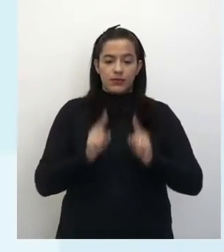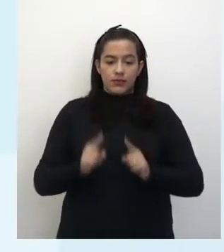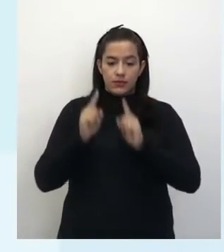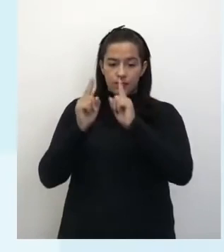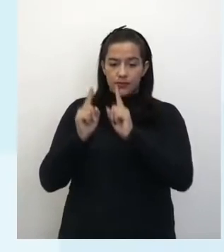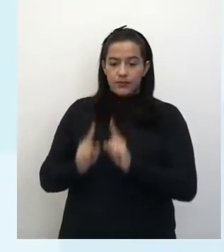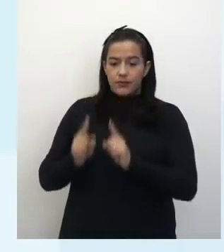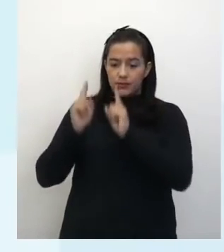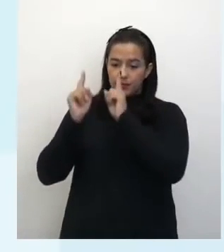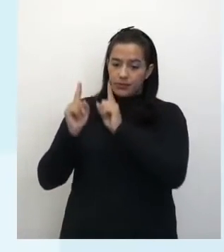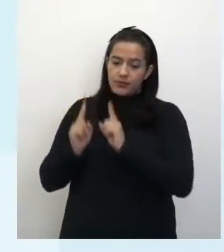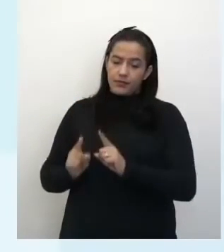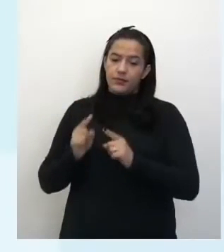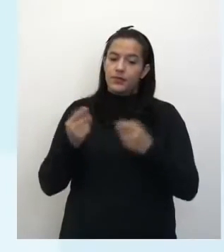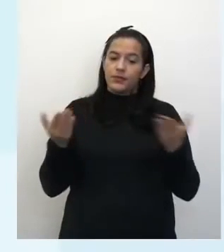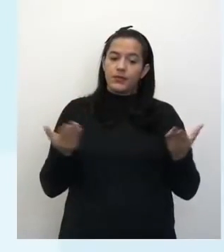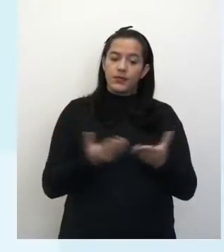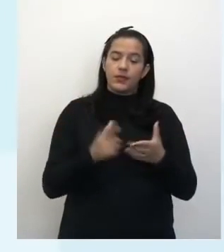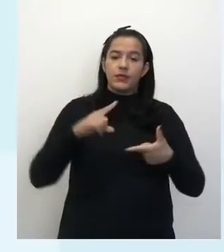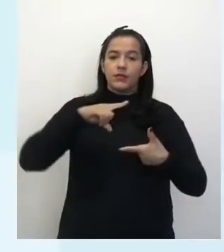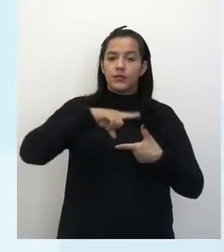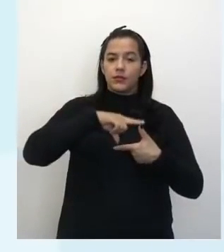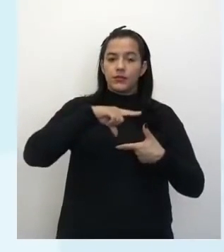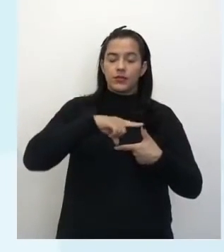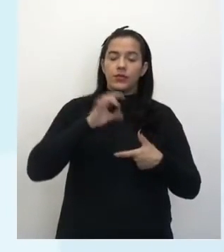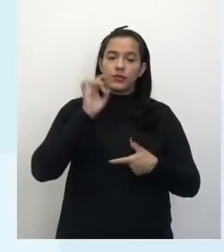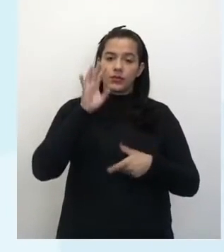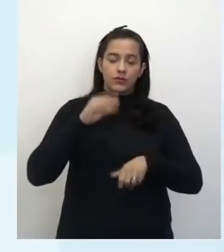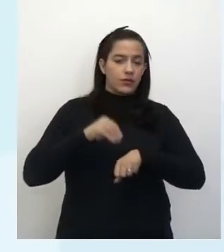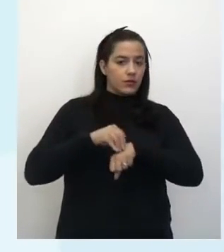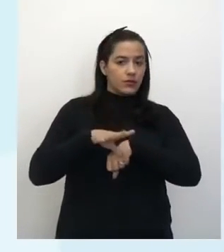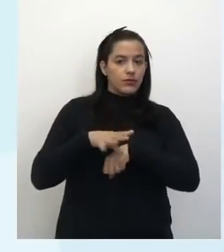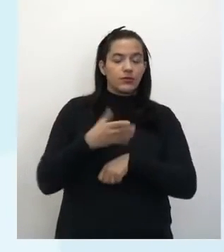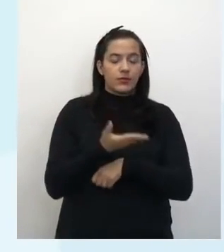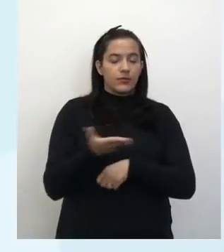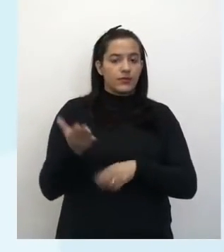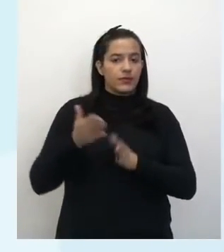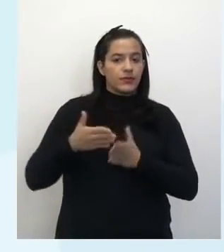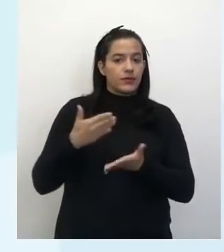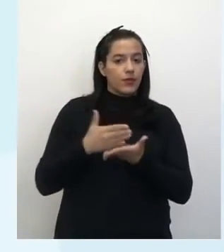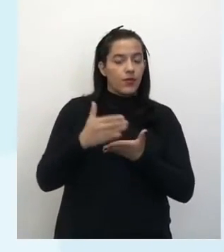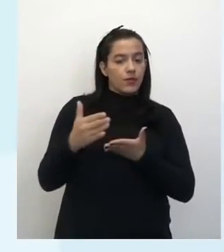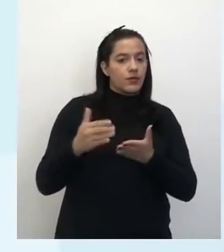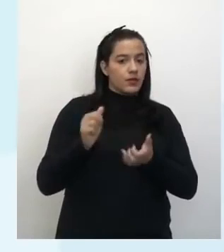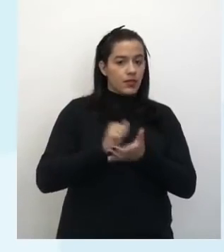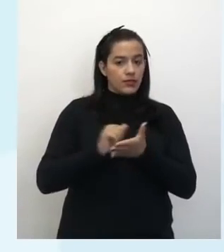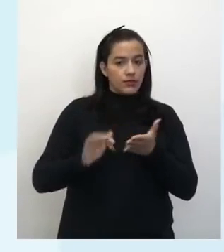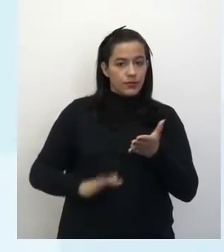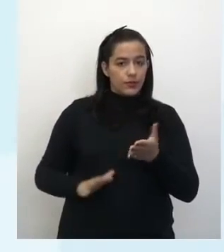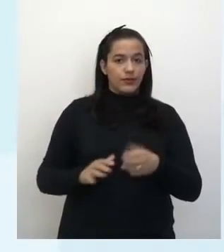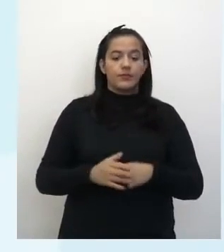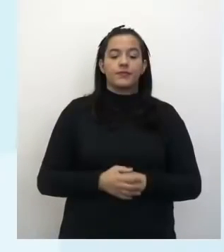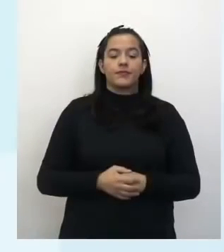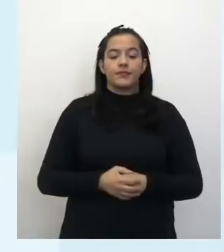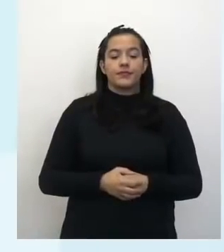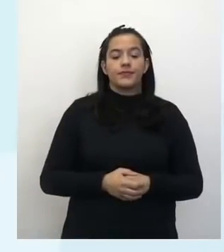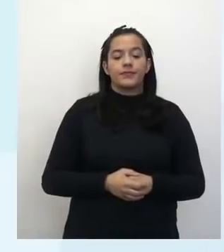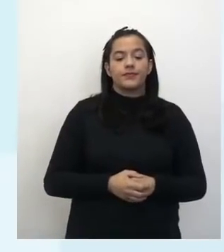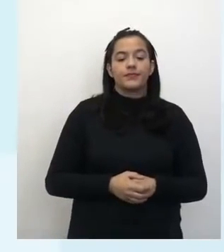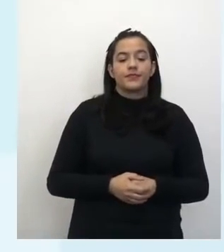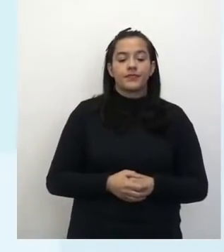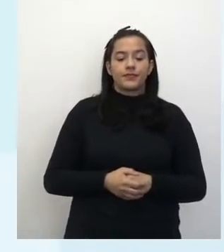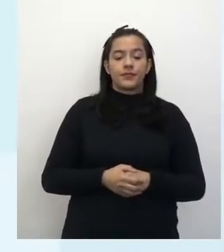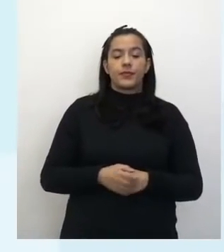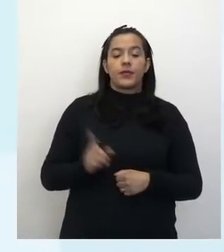caderno Aprender Sempre. Eu estou dando primeiro só uma guia, né? Um ponto de partida para você concluir o exercício, tá? Então, olha só.